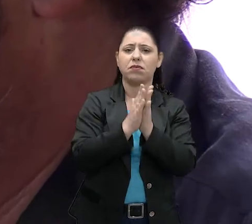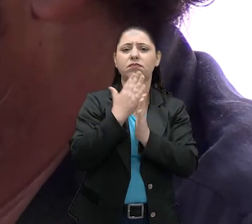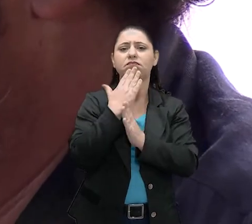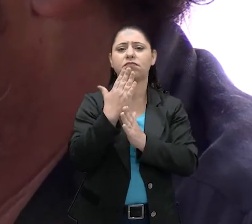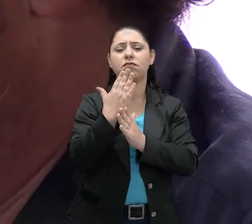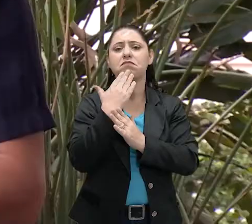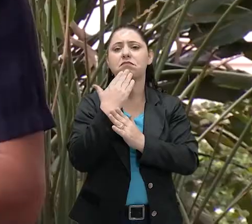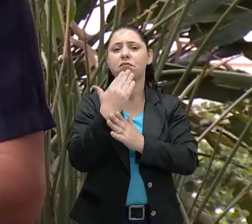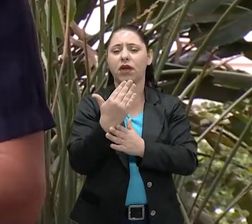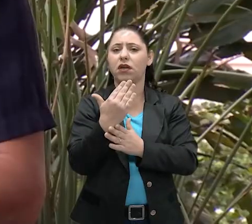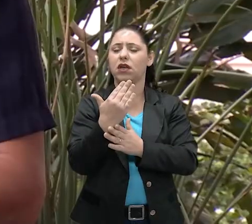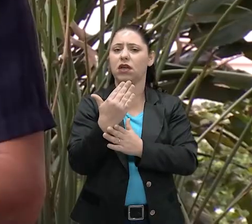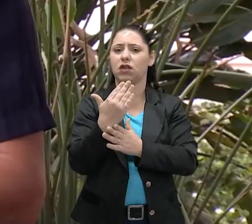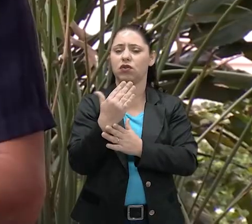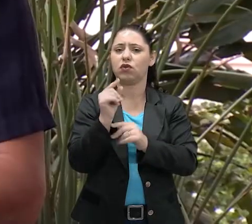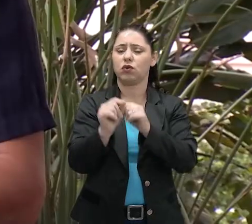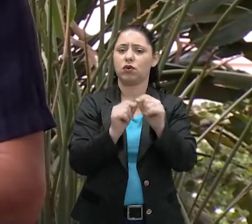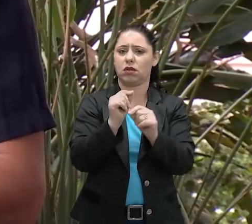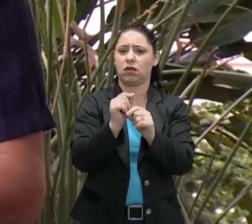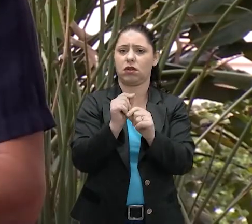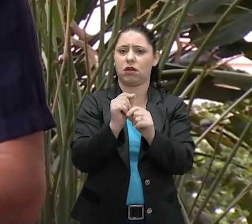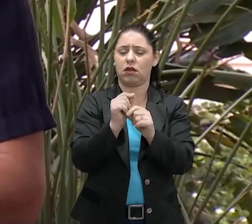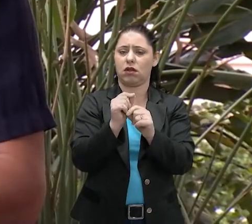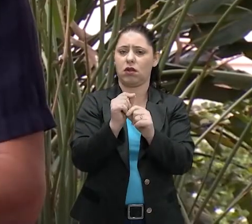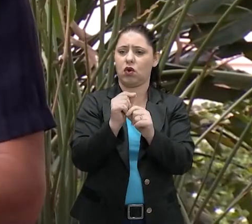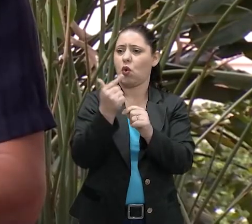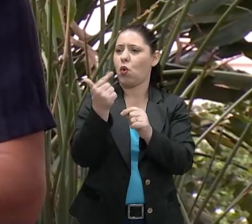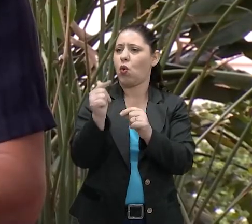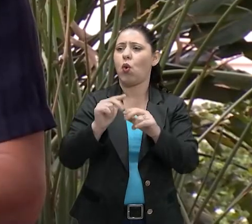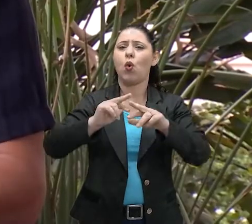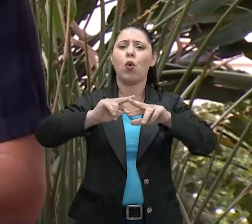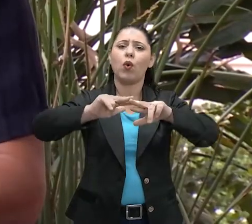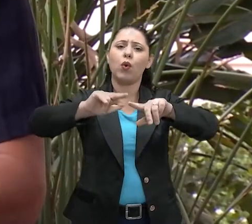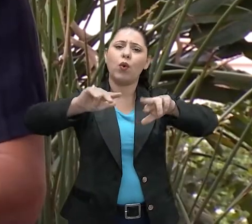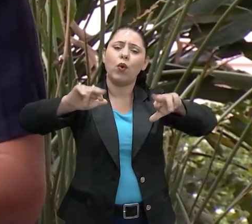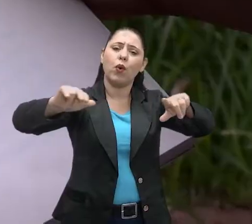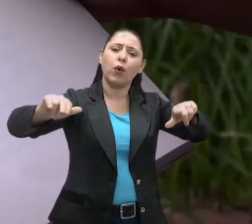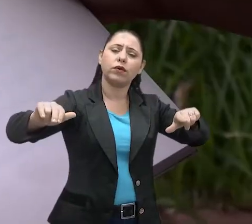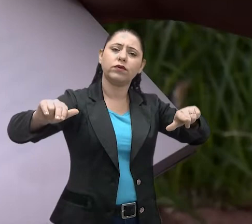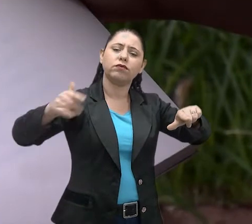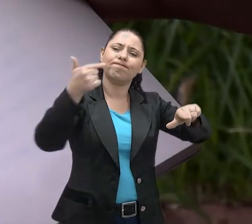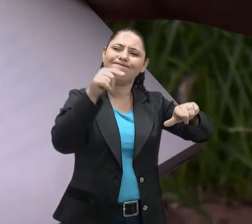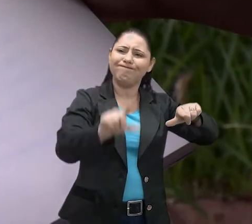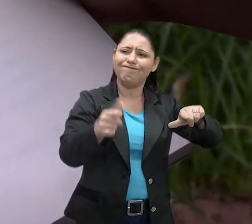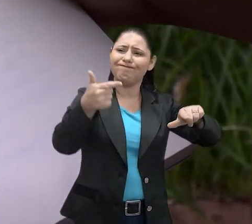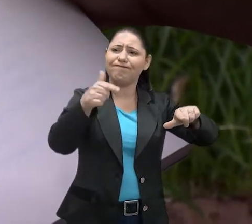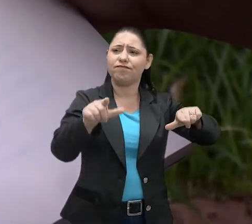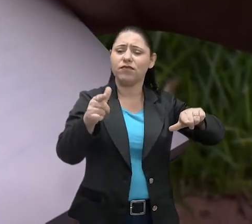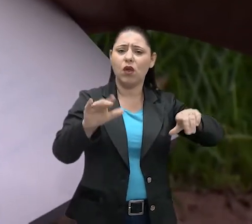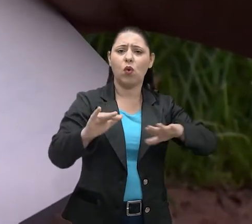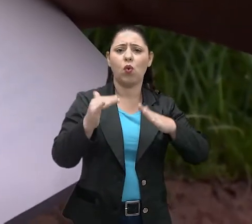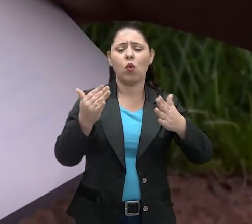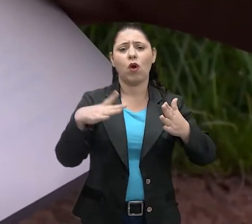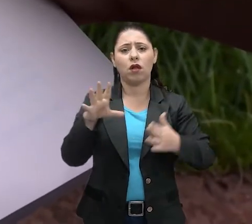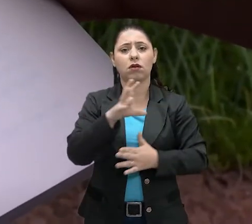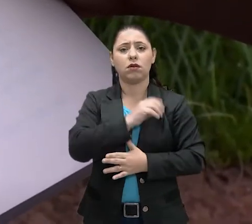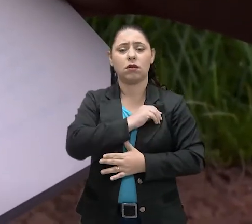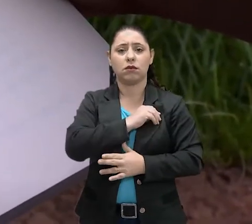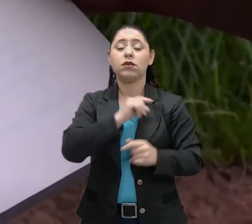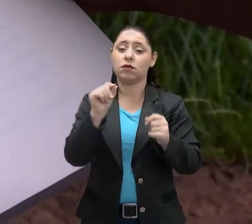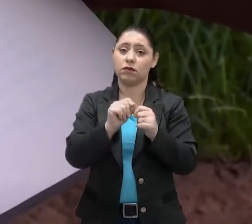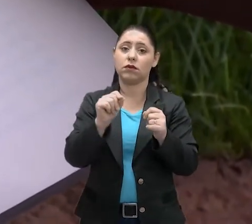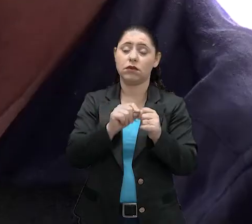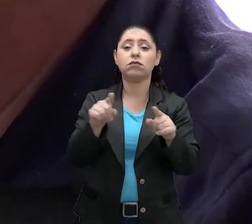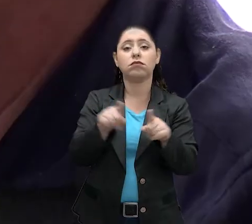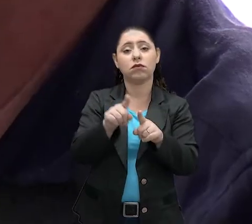peço. Peço sem prudências nestas e noutras todas as plurais vezes. E enquanto amada